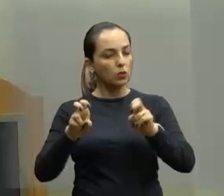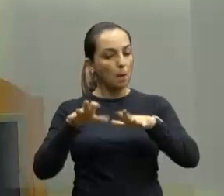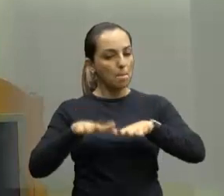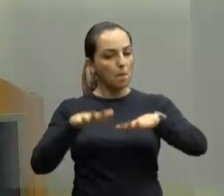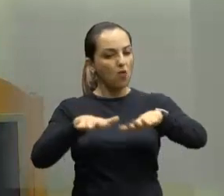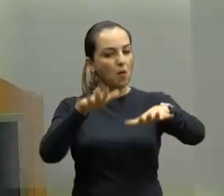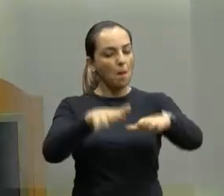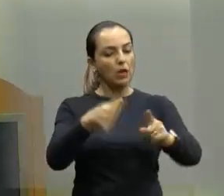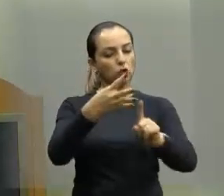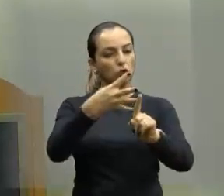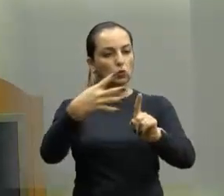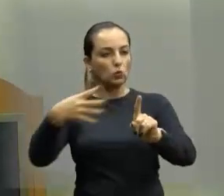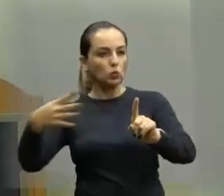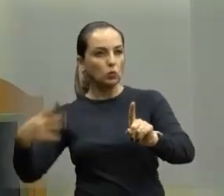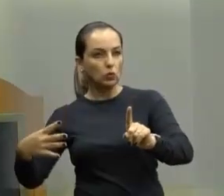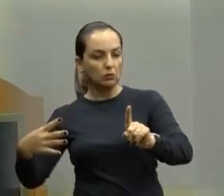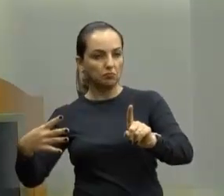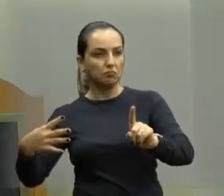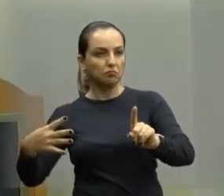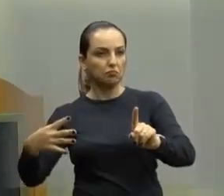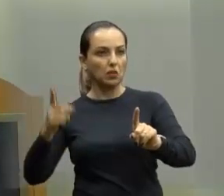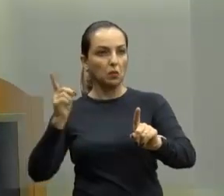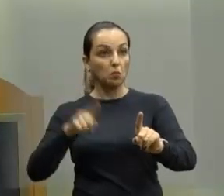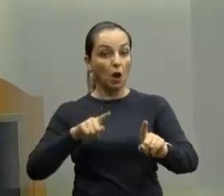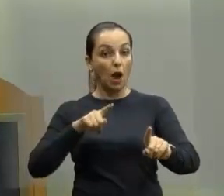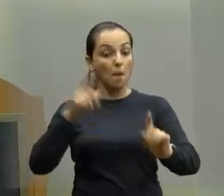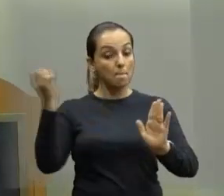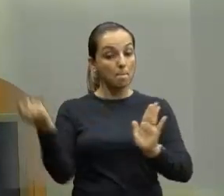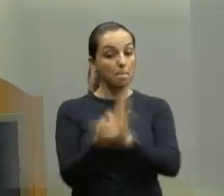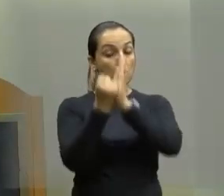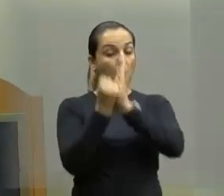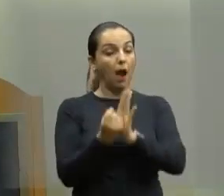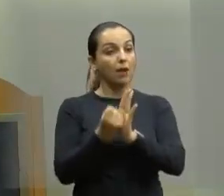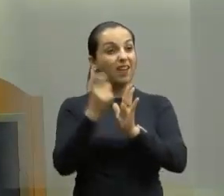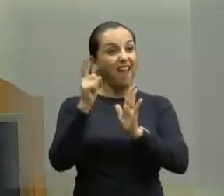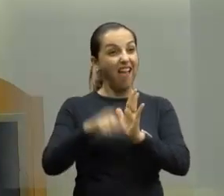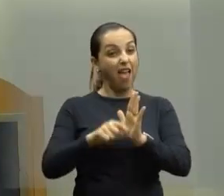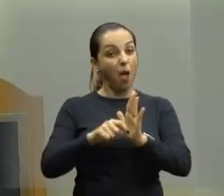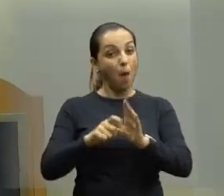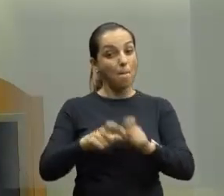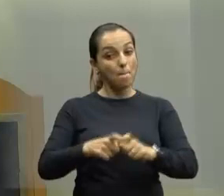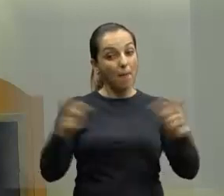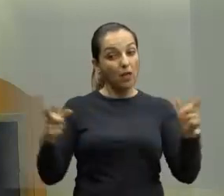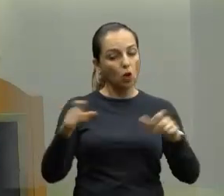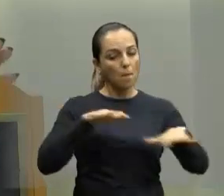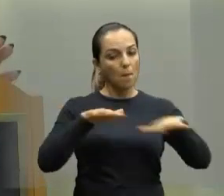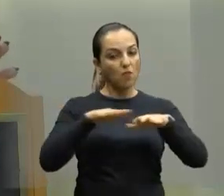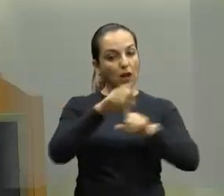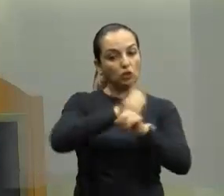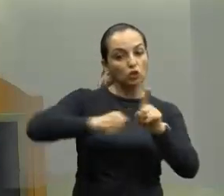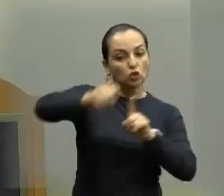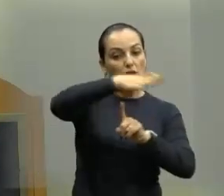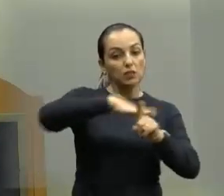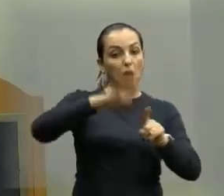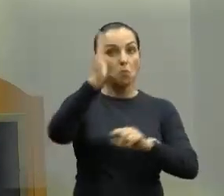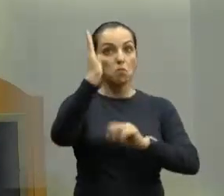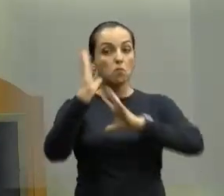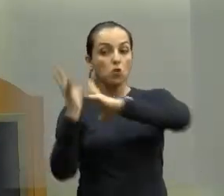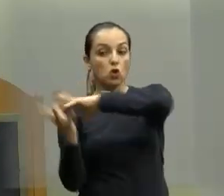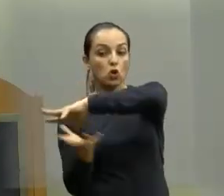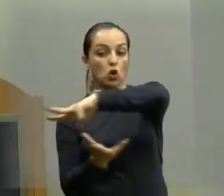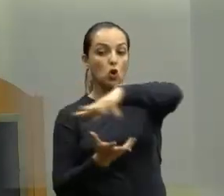do orgulho lgbtq a mais um dos grandes Marcos e na verdade o maior movimento social do mundo né